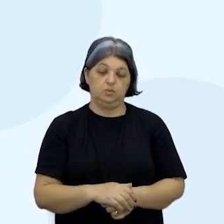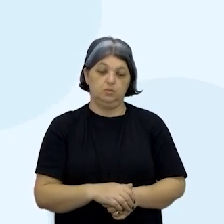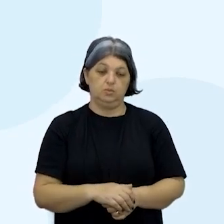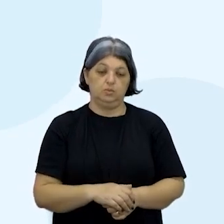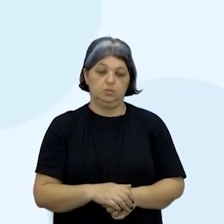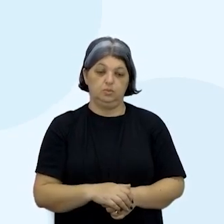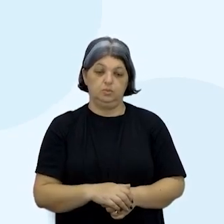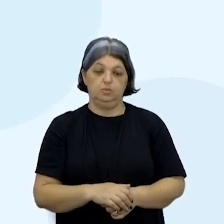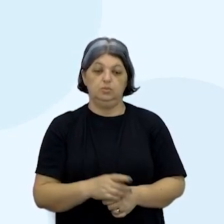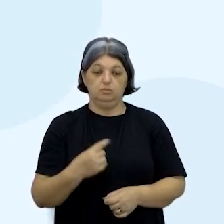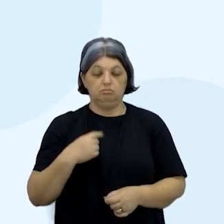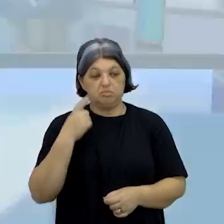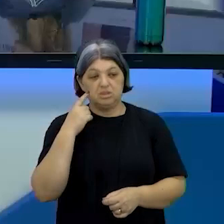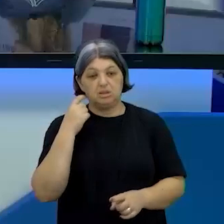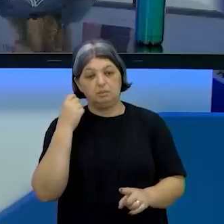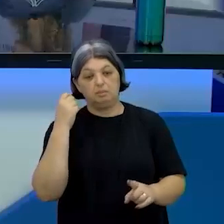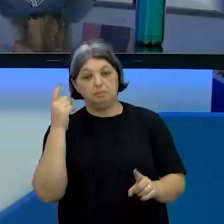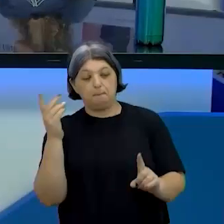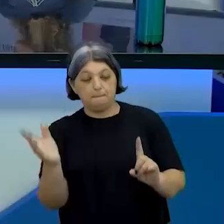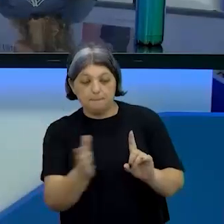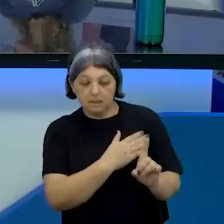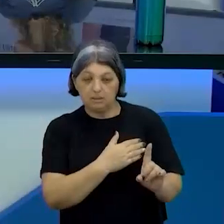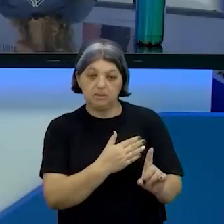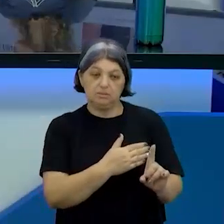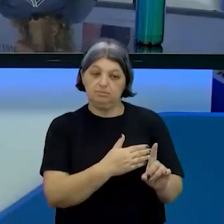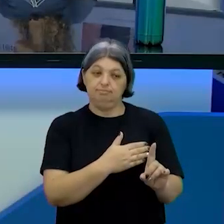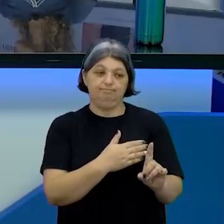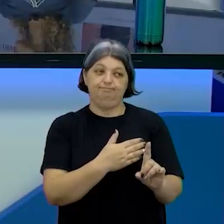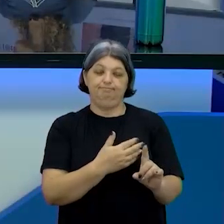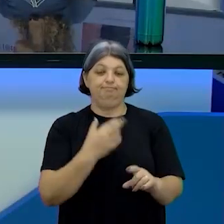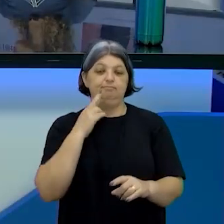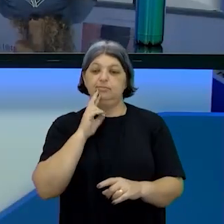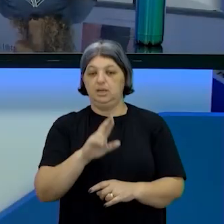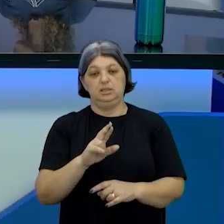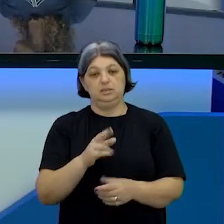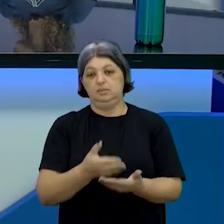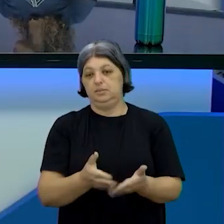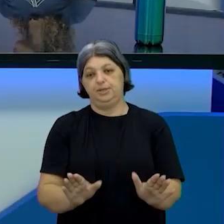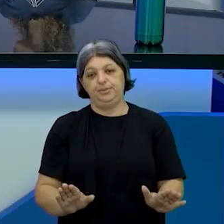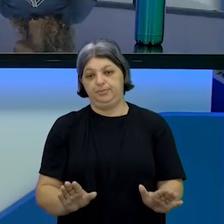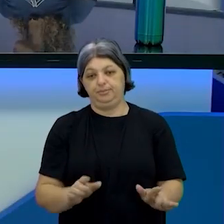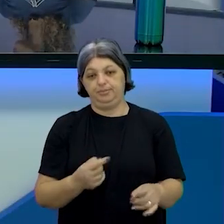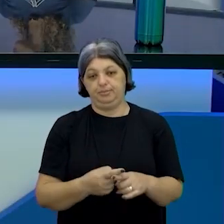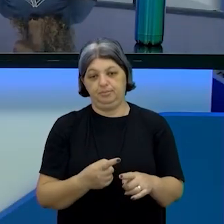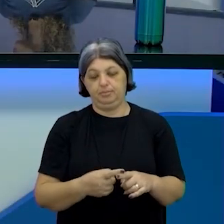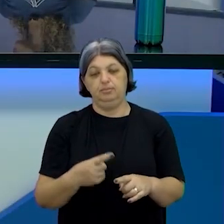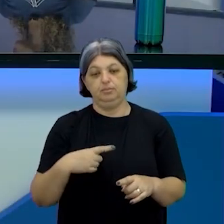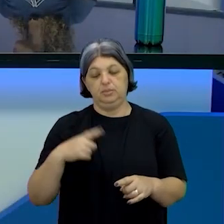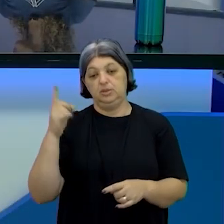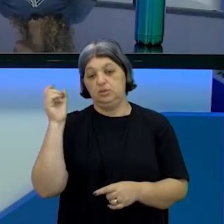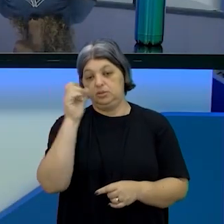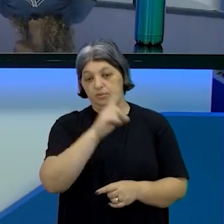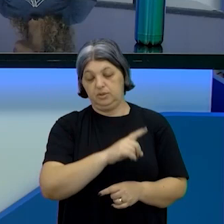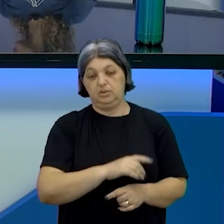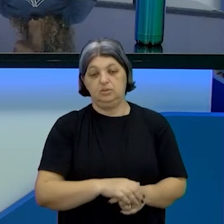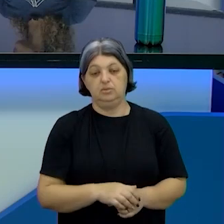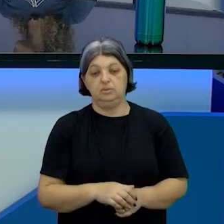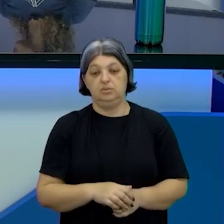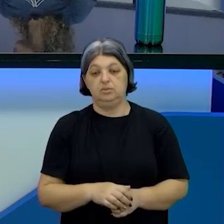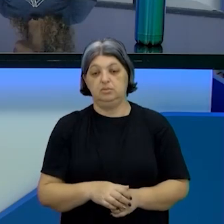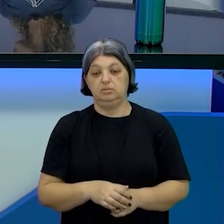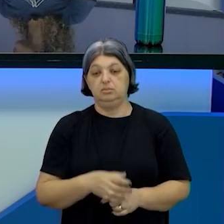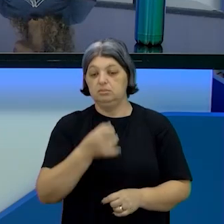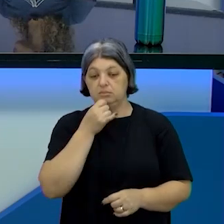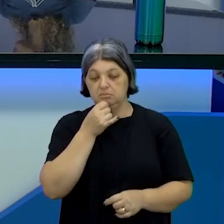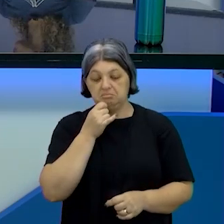parto do princípio que bateu, perdeu a razão, tá errado, entendeu? Muito errado. Vocês poderiam ter feito N coisas que teriam deixado o Chris Rock numa situação muito difícil. Por exemplo, levantar e ir